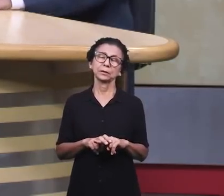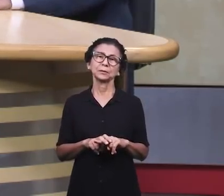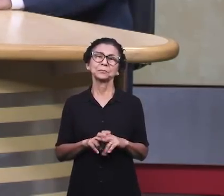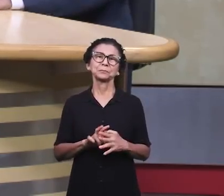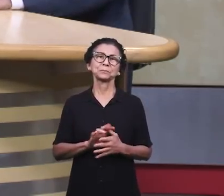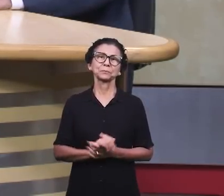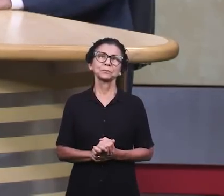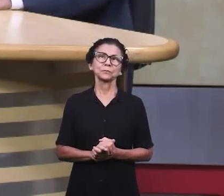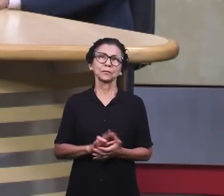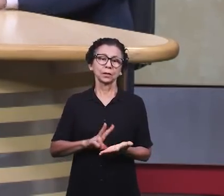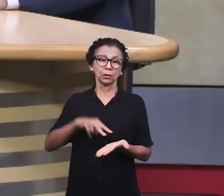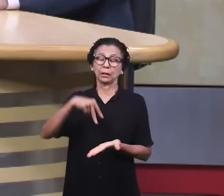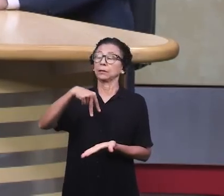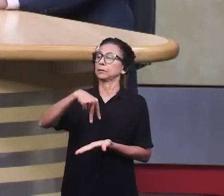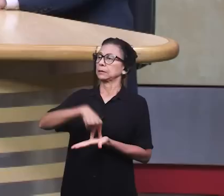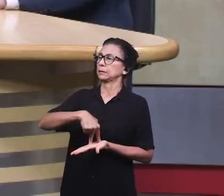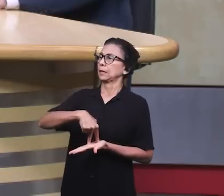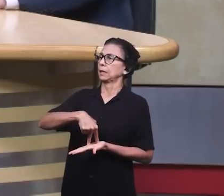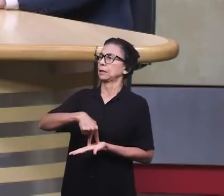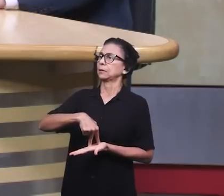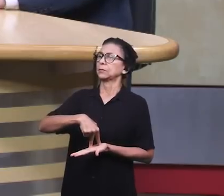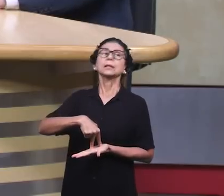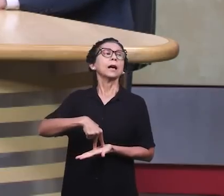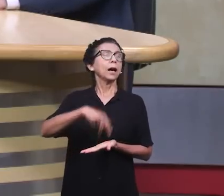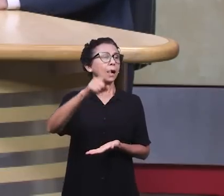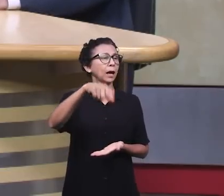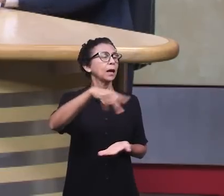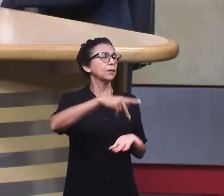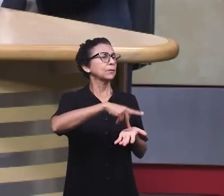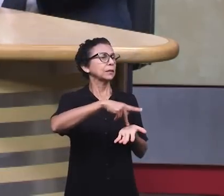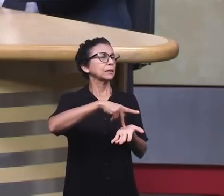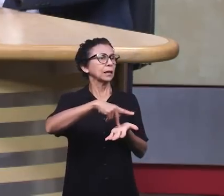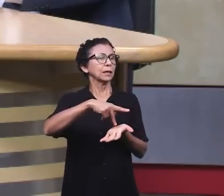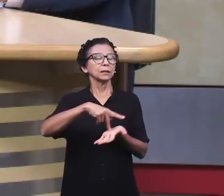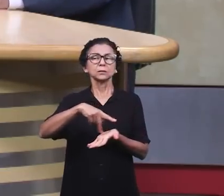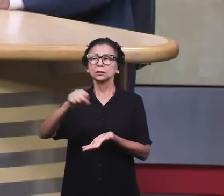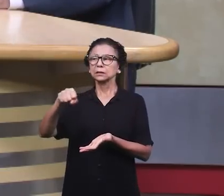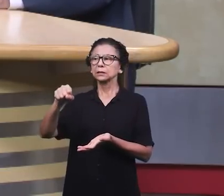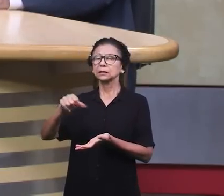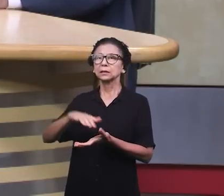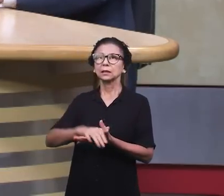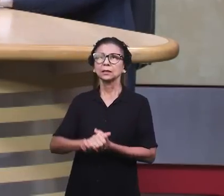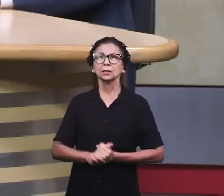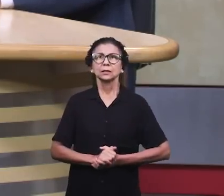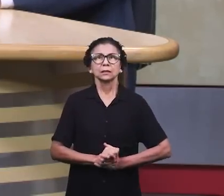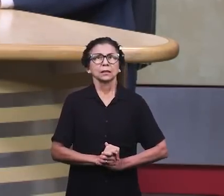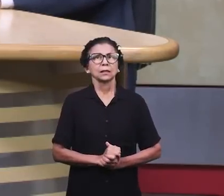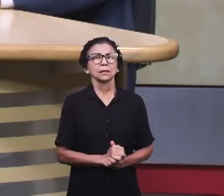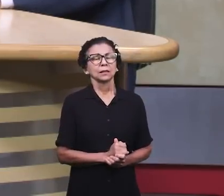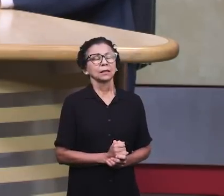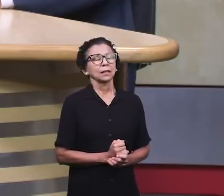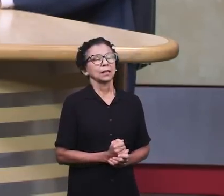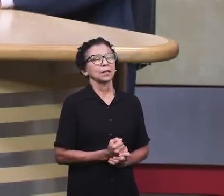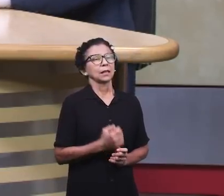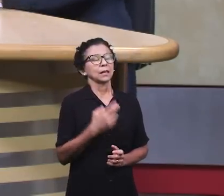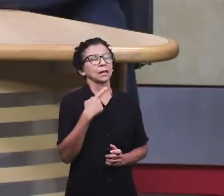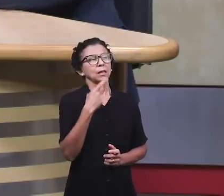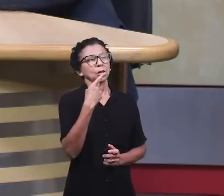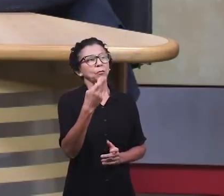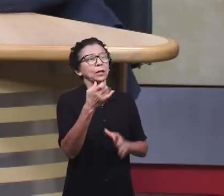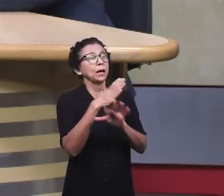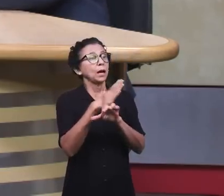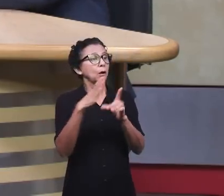disse, não, é isso mesmo. O que nós estamos falando sobre evangelização é o culto domingo à noite. Nós temos que trabalhar porque